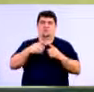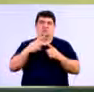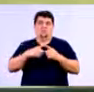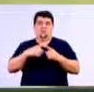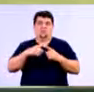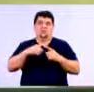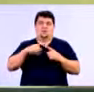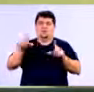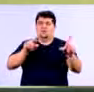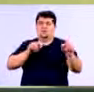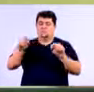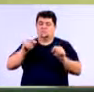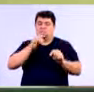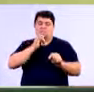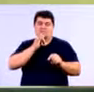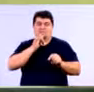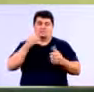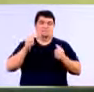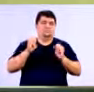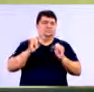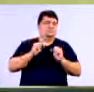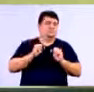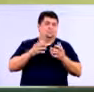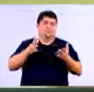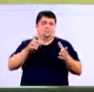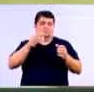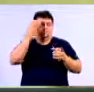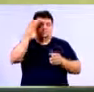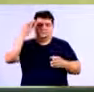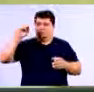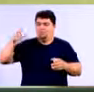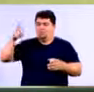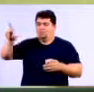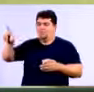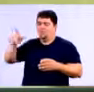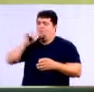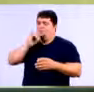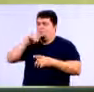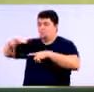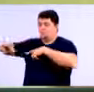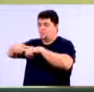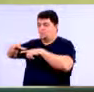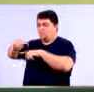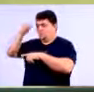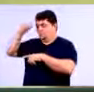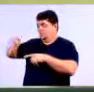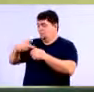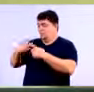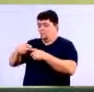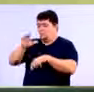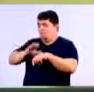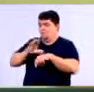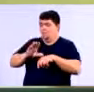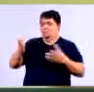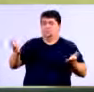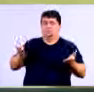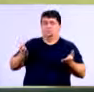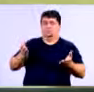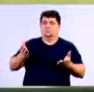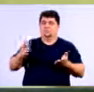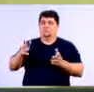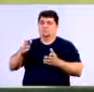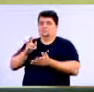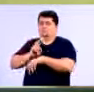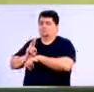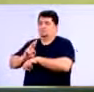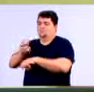opção que você teve que desistir. Você pode ter desistido de uma opção que poderia estar te rendendo dinheiro, por exemplo, trabalhar de freelancer hoje à noite, ficar de babá para